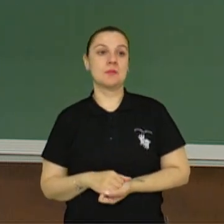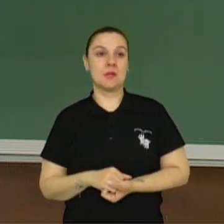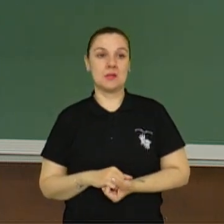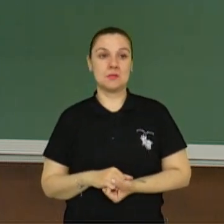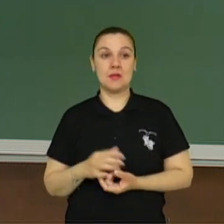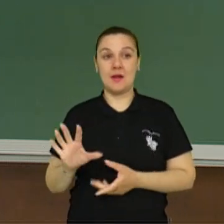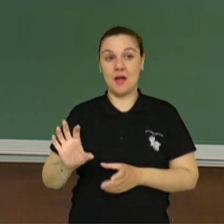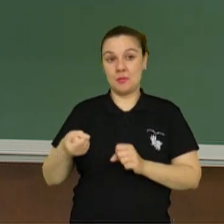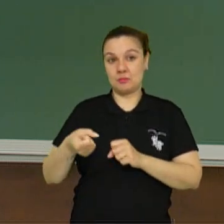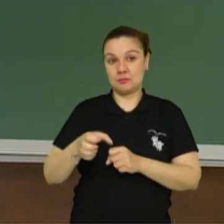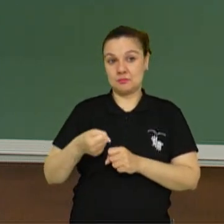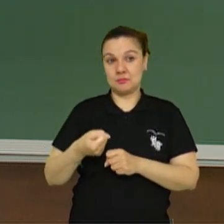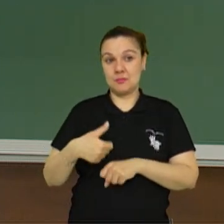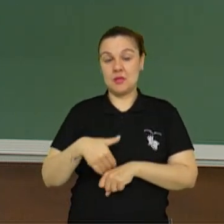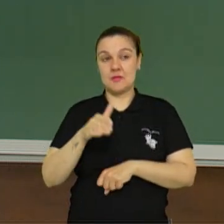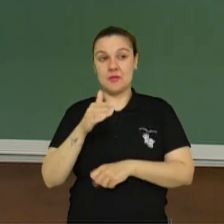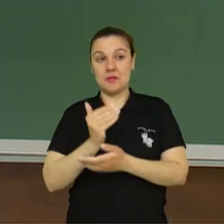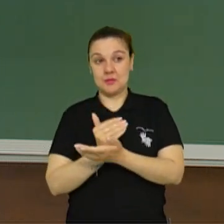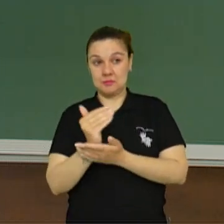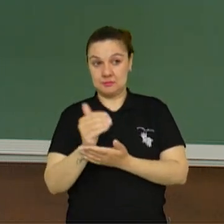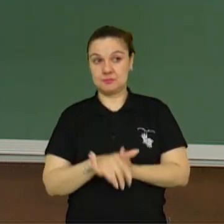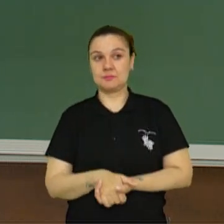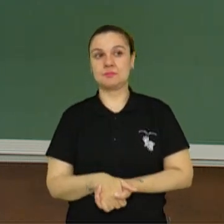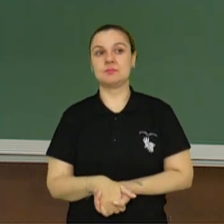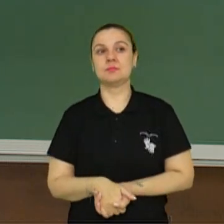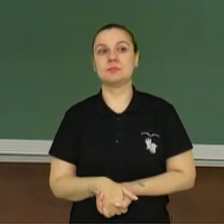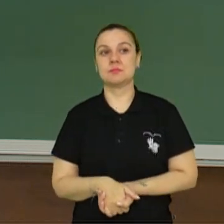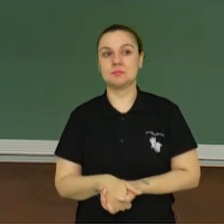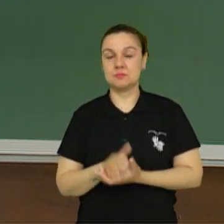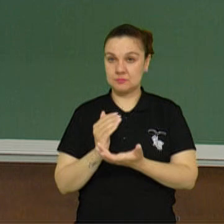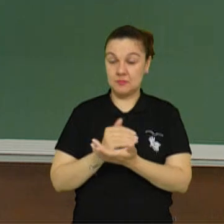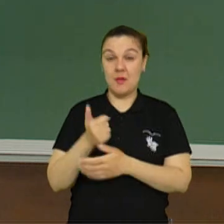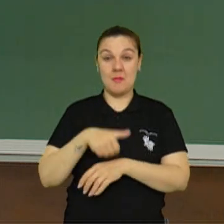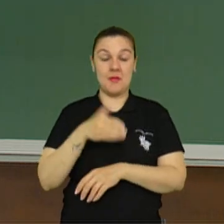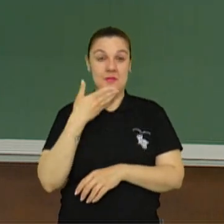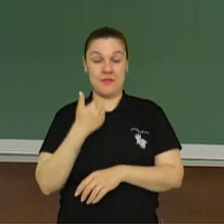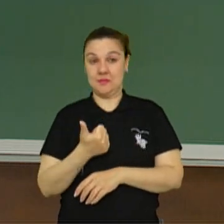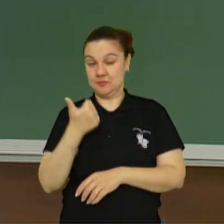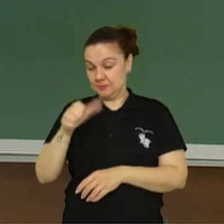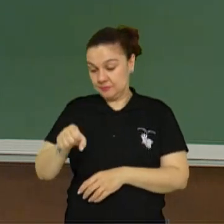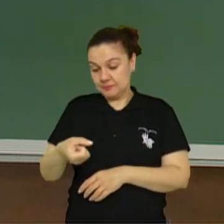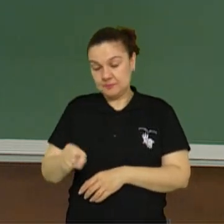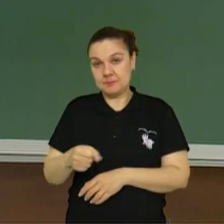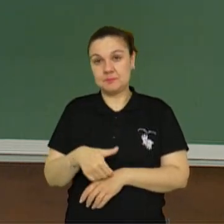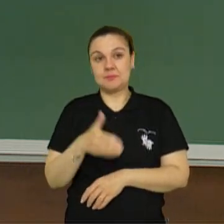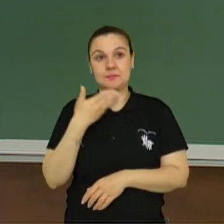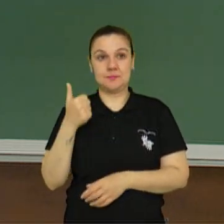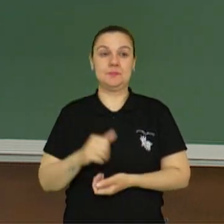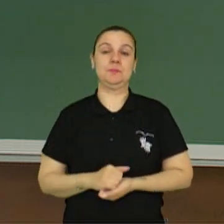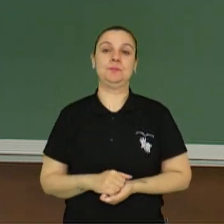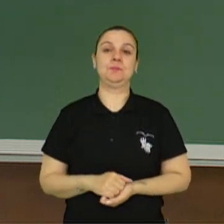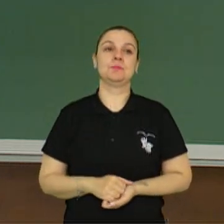É a troca rápida de empunhadura, mais fácil para iniciantes. Então, para quem está iniciando, essa empunhadura é bem prática.